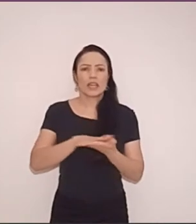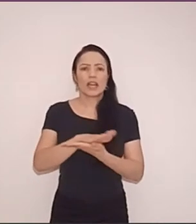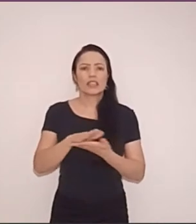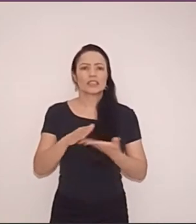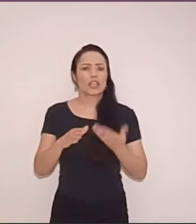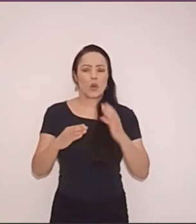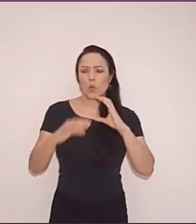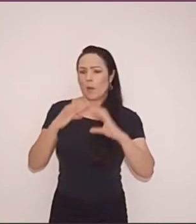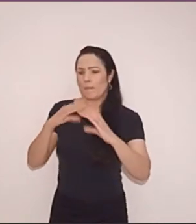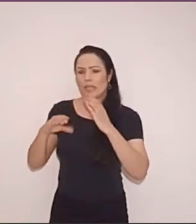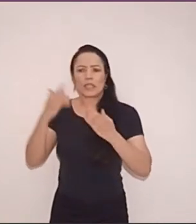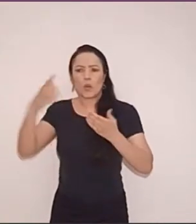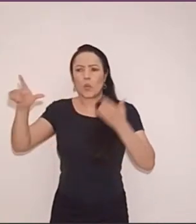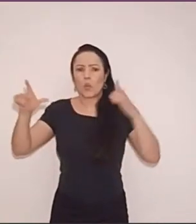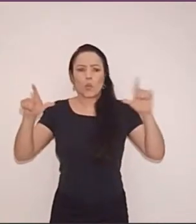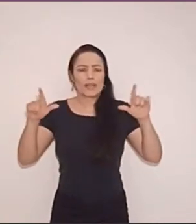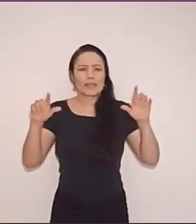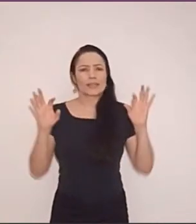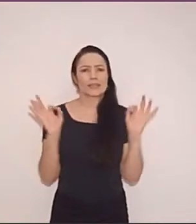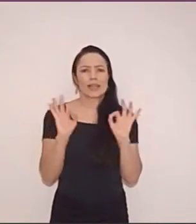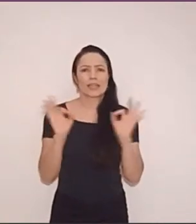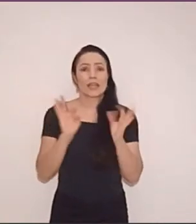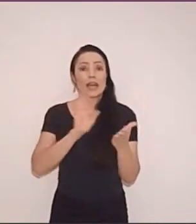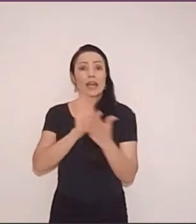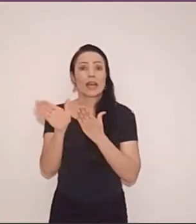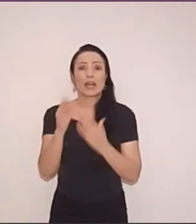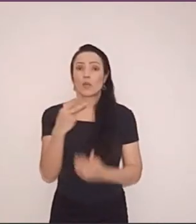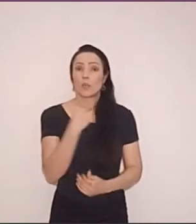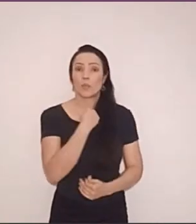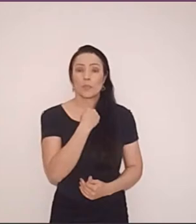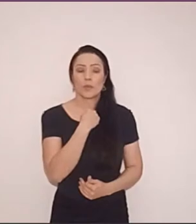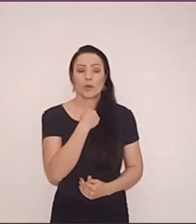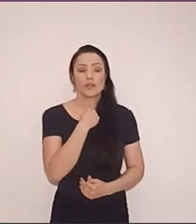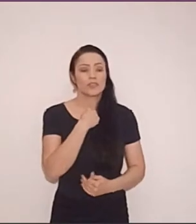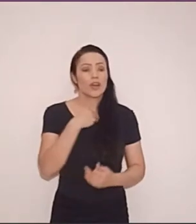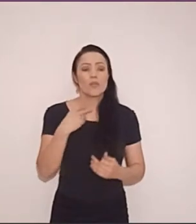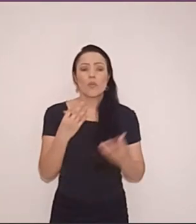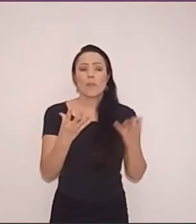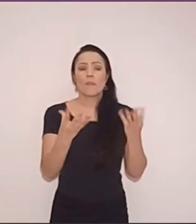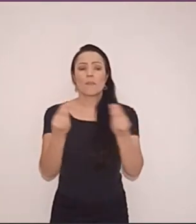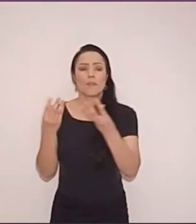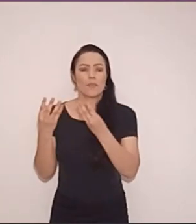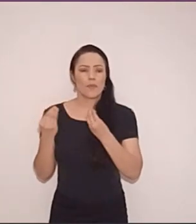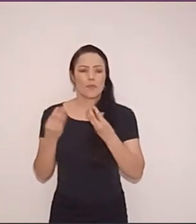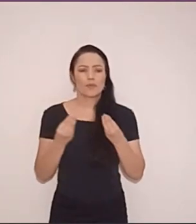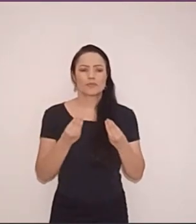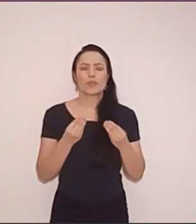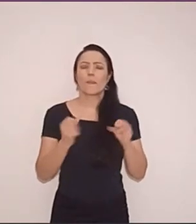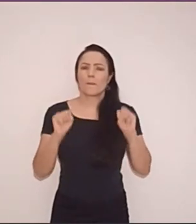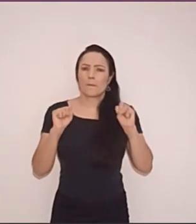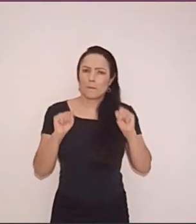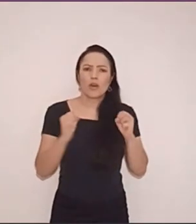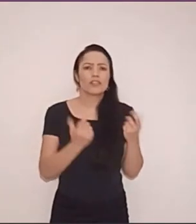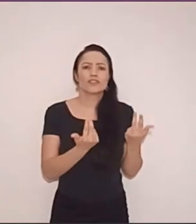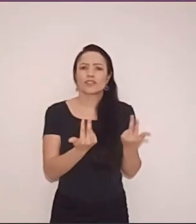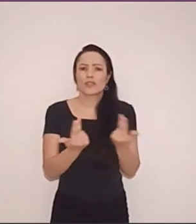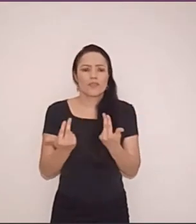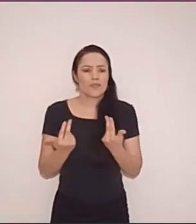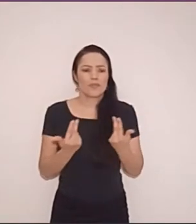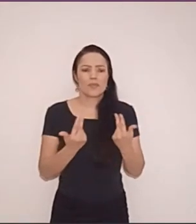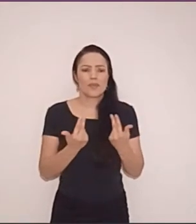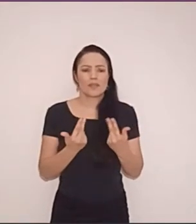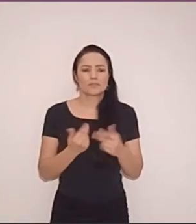comunicar com outra pessoa se sair então isso é muito existentes no Brasil quantas e quantas madalenas existem aí